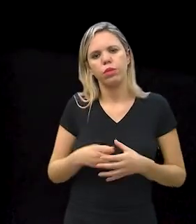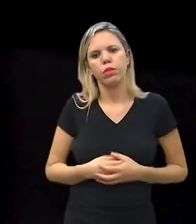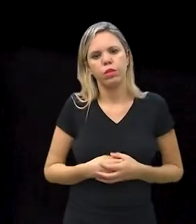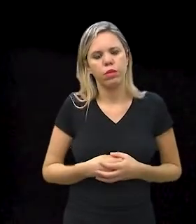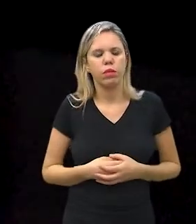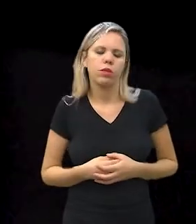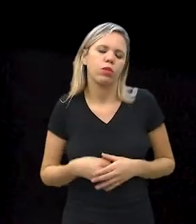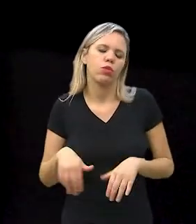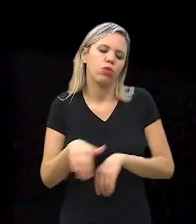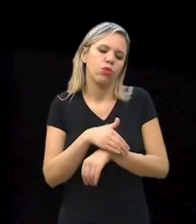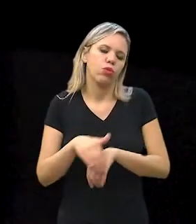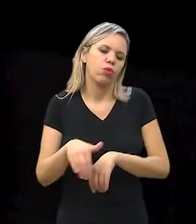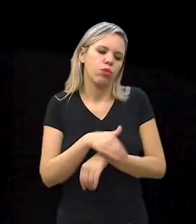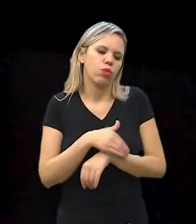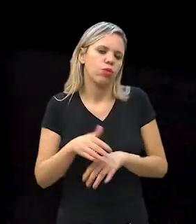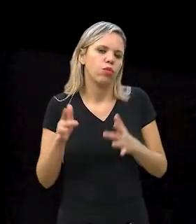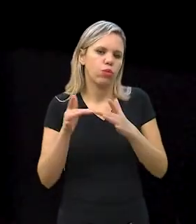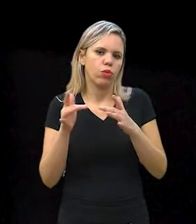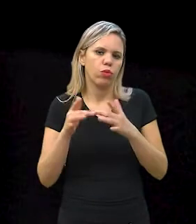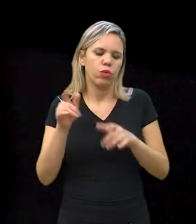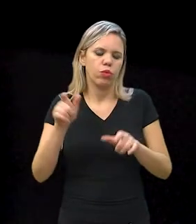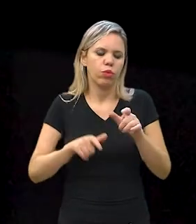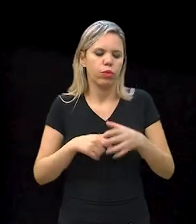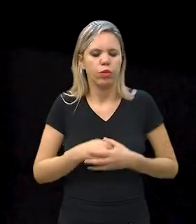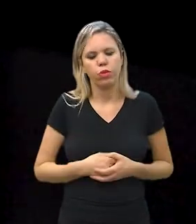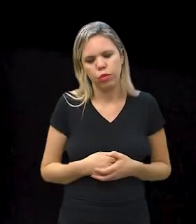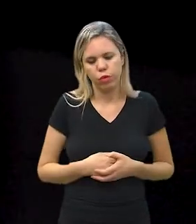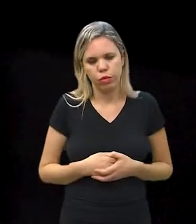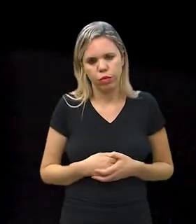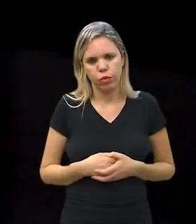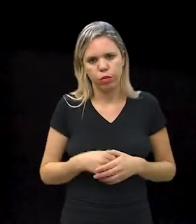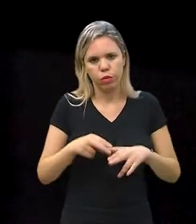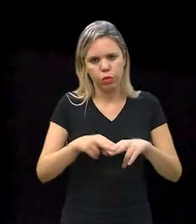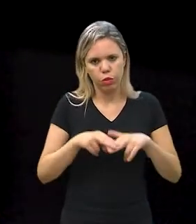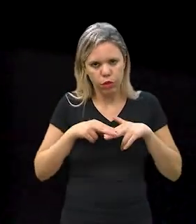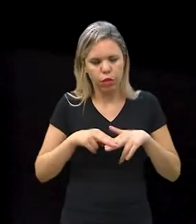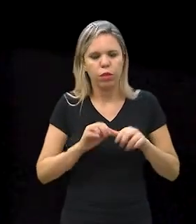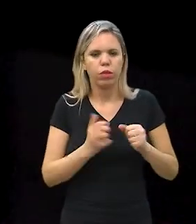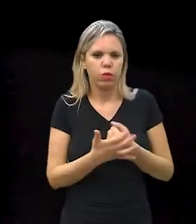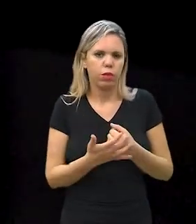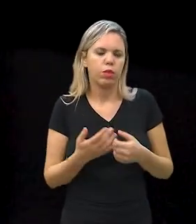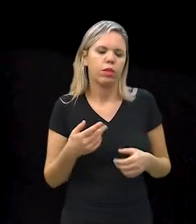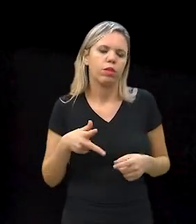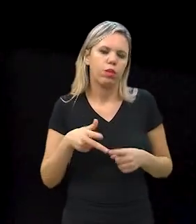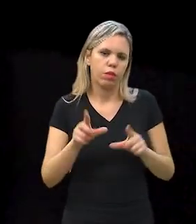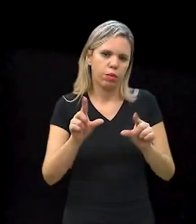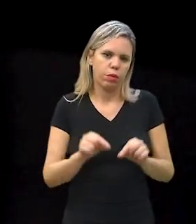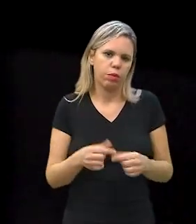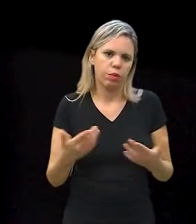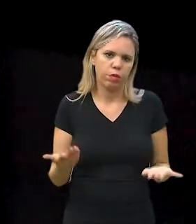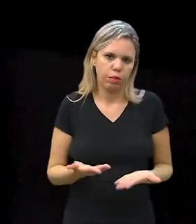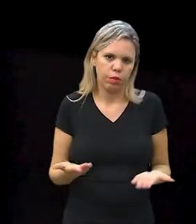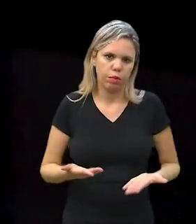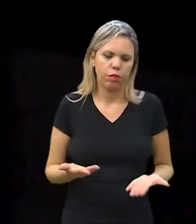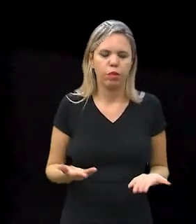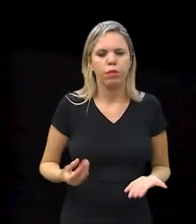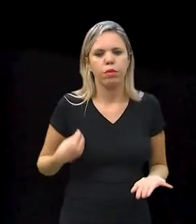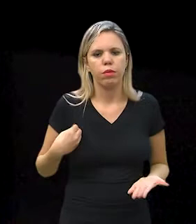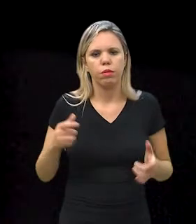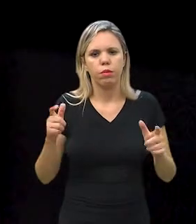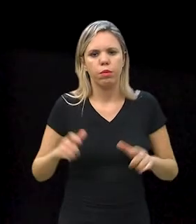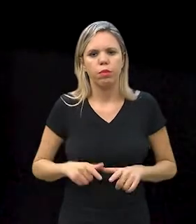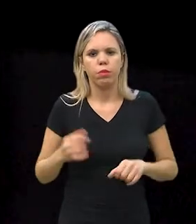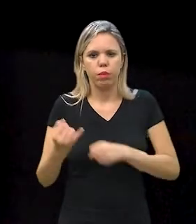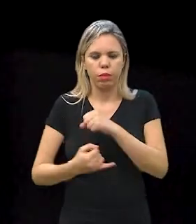venda, a venda de rua, o contato pessoal, eles, por conta da pandemia, eles foram cortados. Então, hoje a gente está